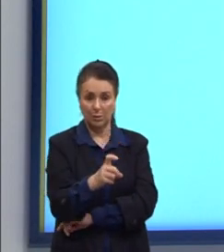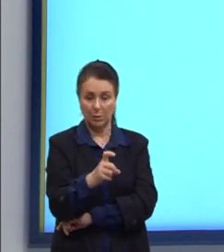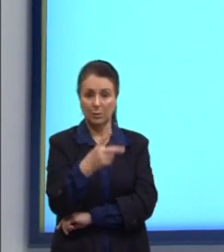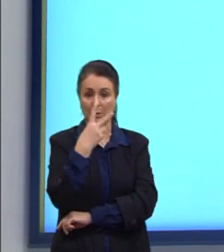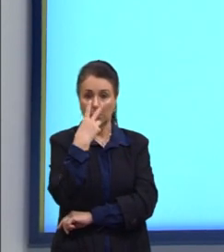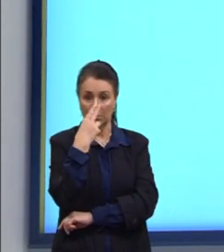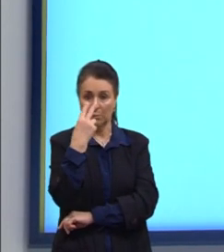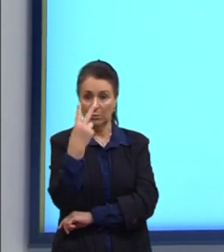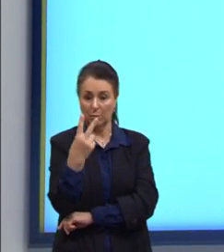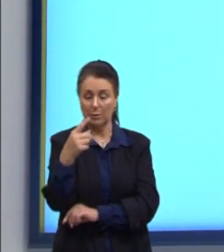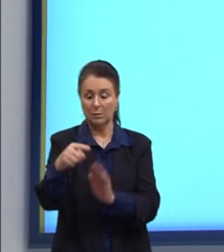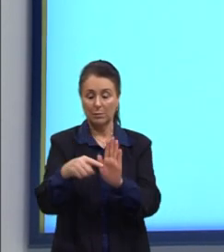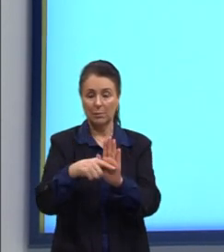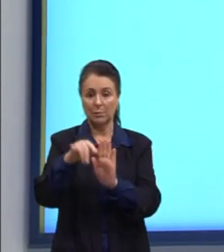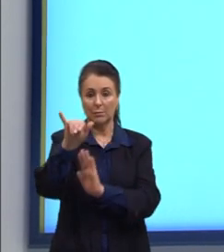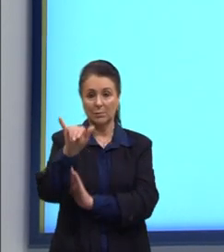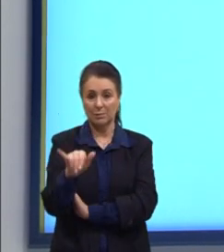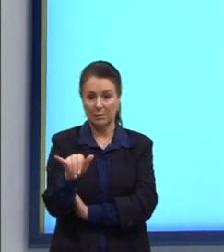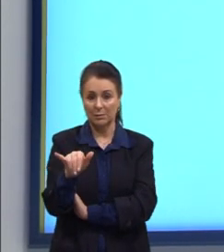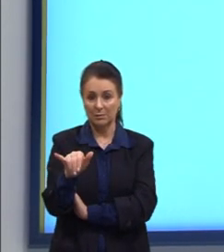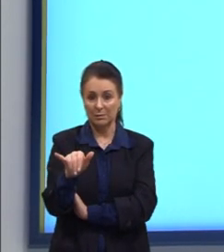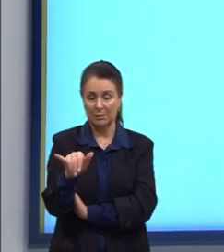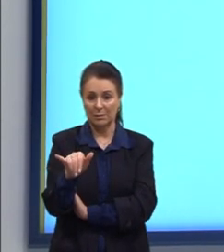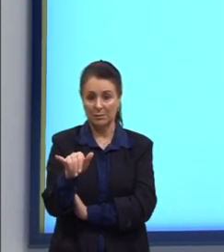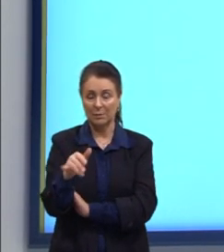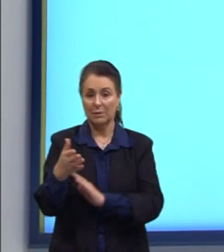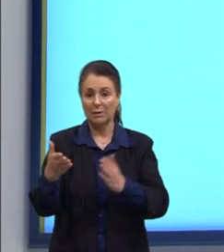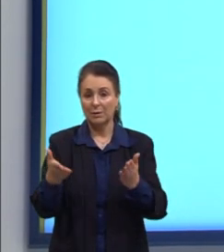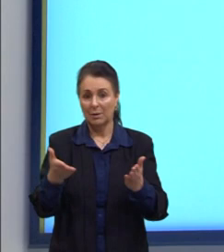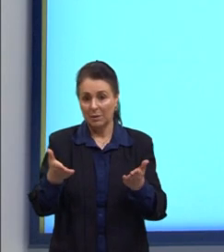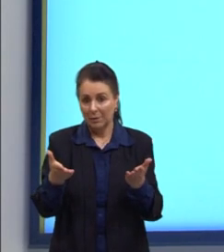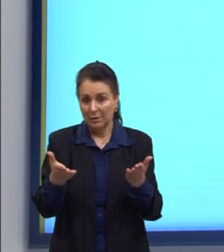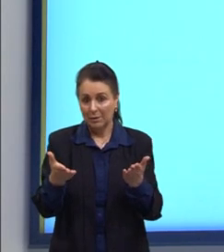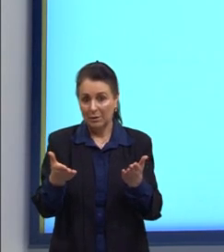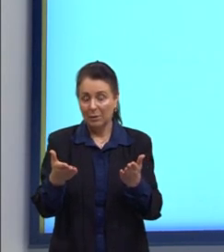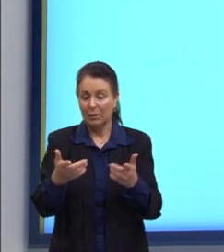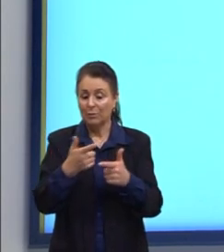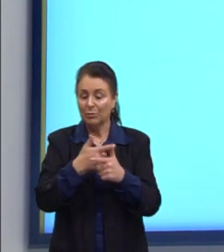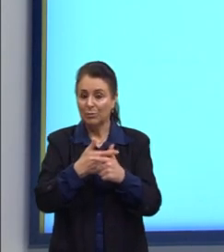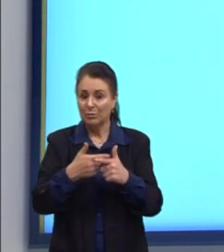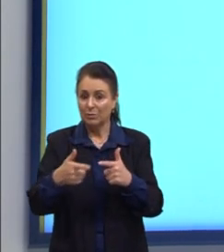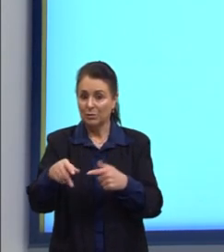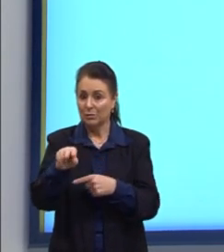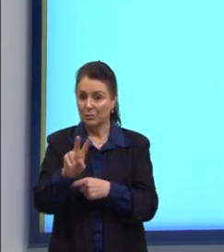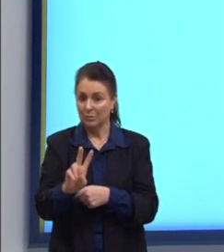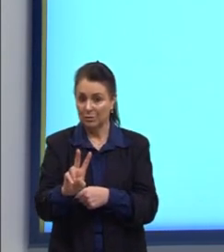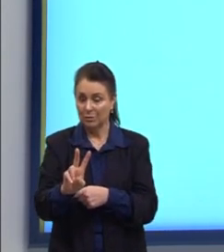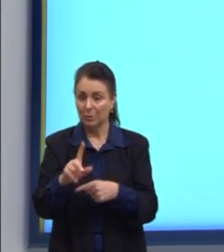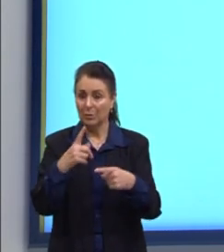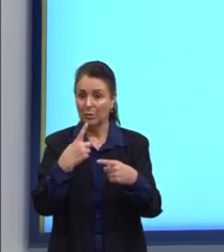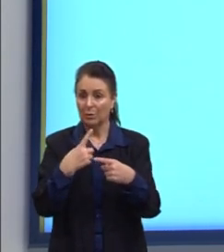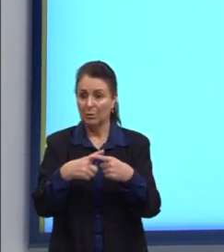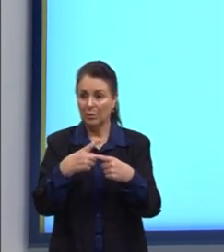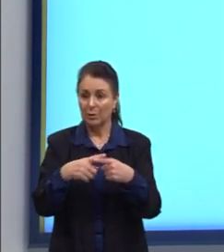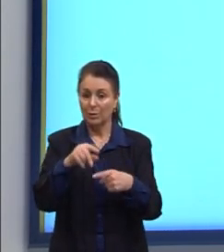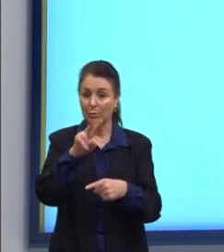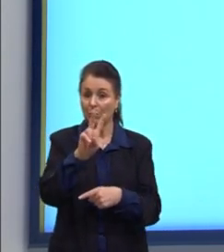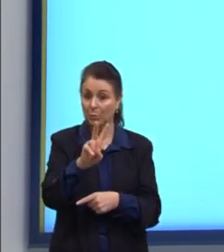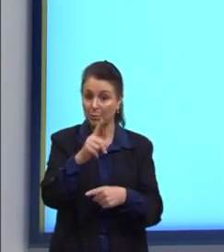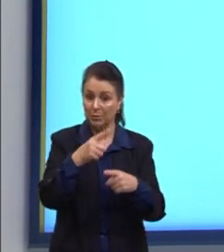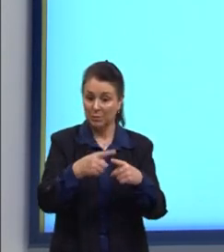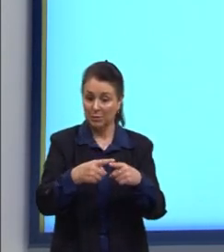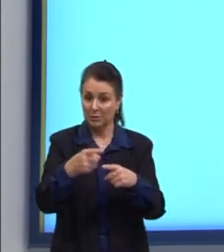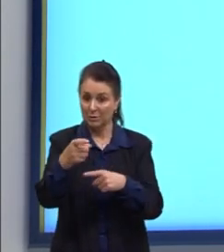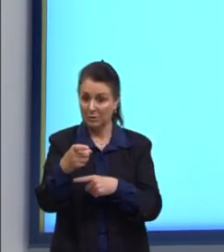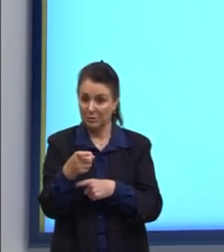= 2 - Y né E aí nós ainda vamos dividir por dois né porque nós tínhamos dois vezes x